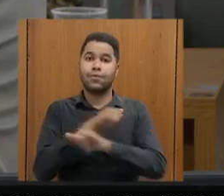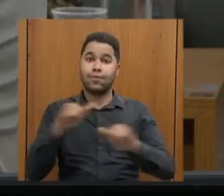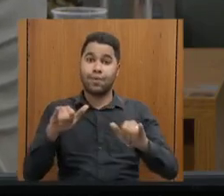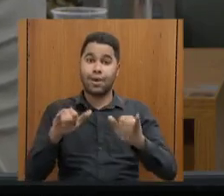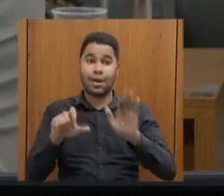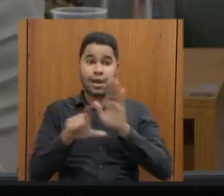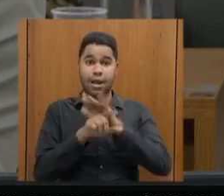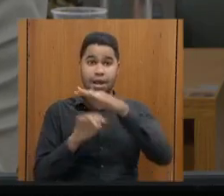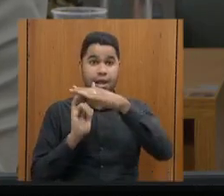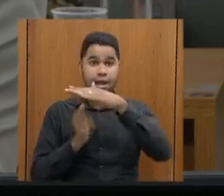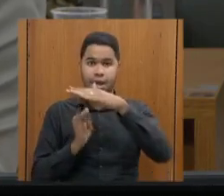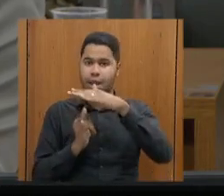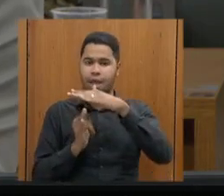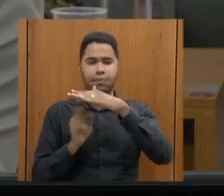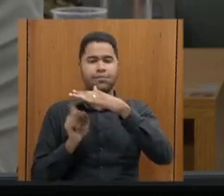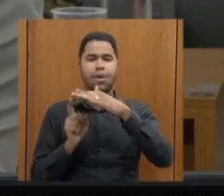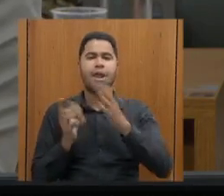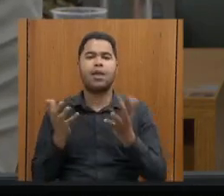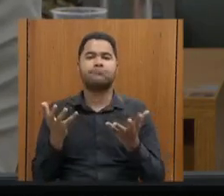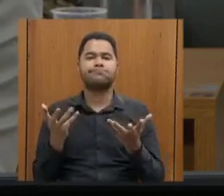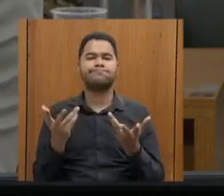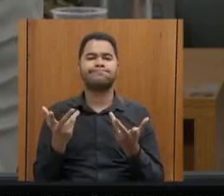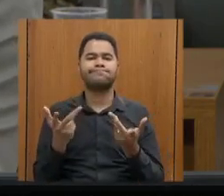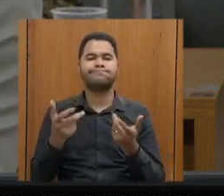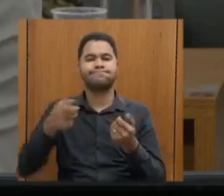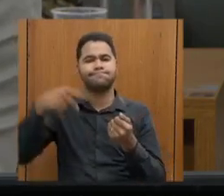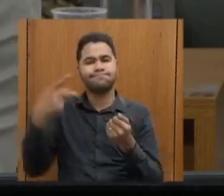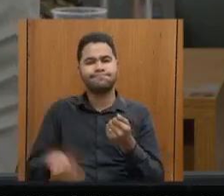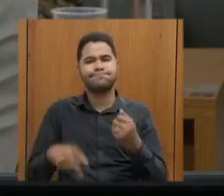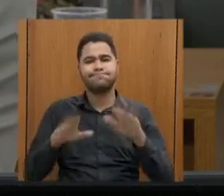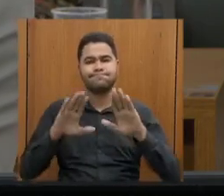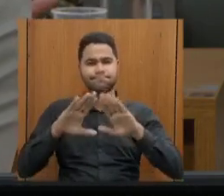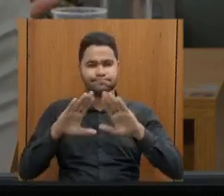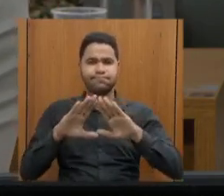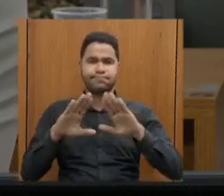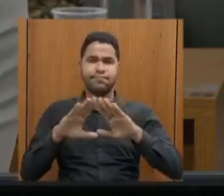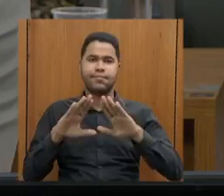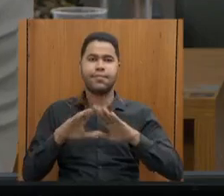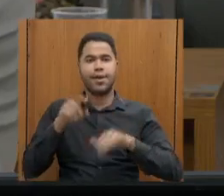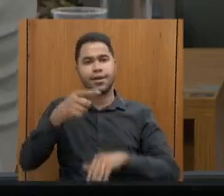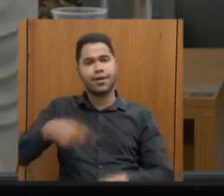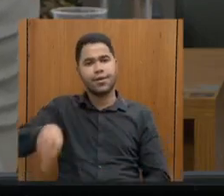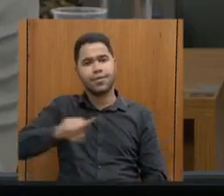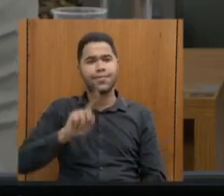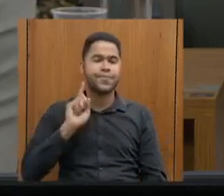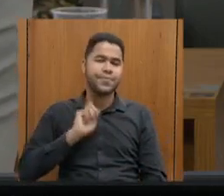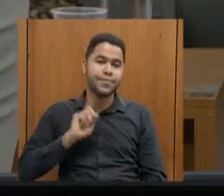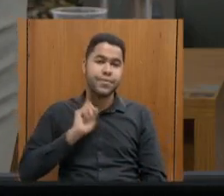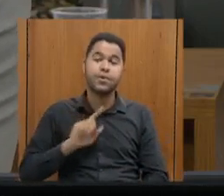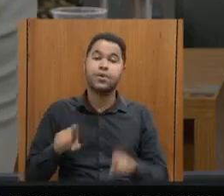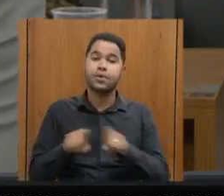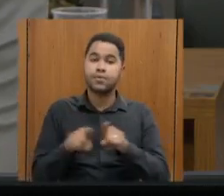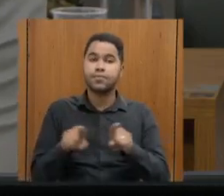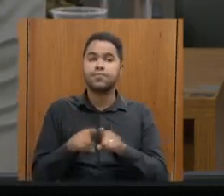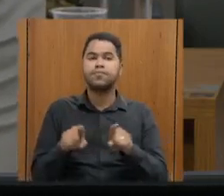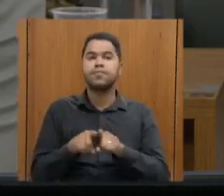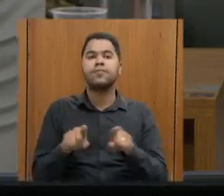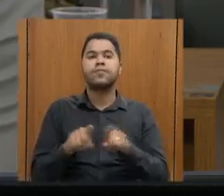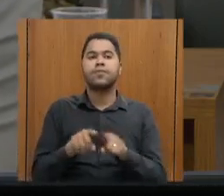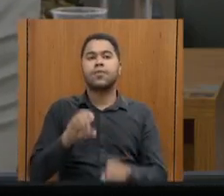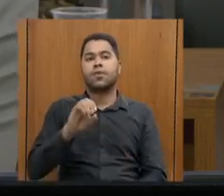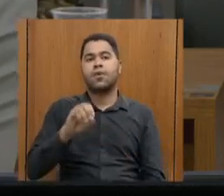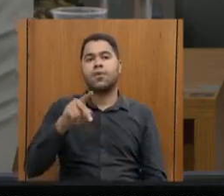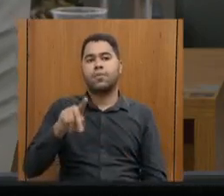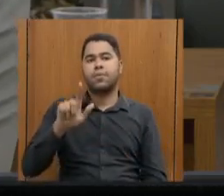essa lei de Startup Ela não é uma é uma obra prima é desta casa aqui para os mineiros e com relação ao PL